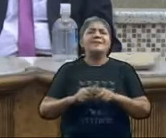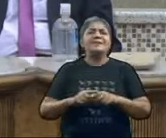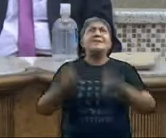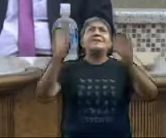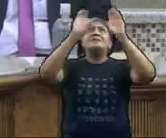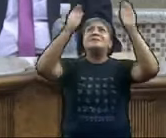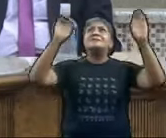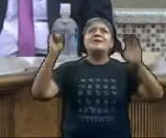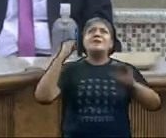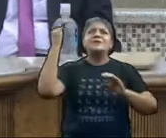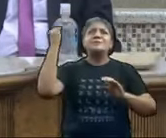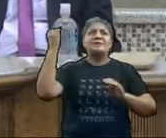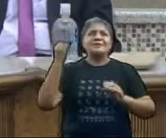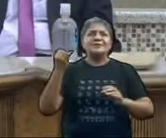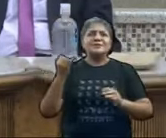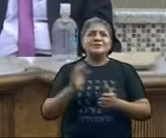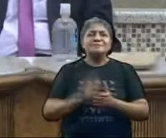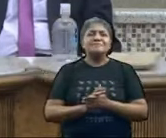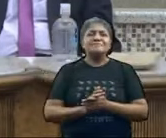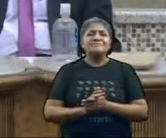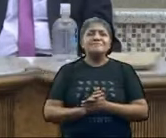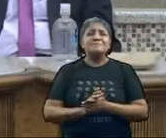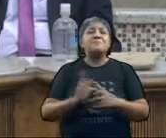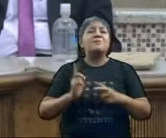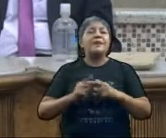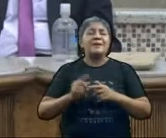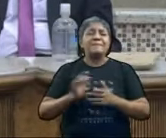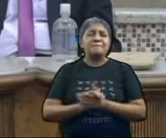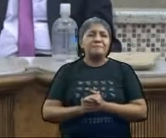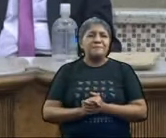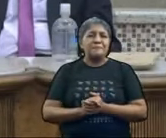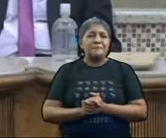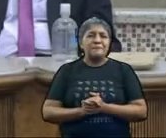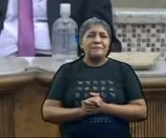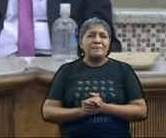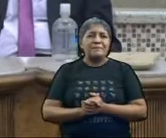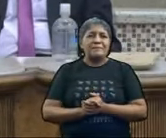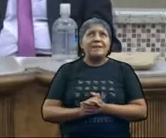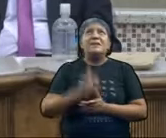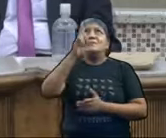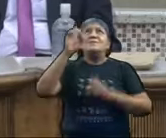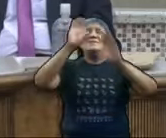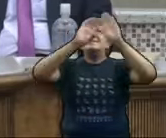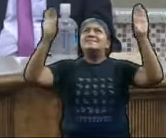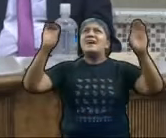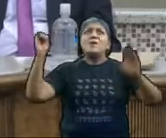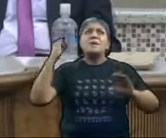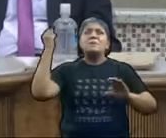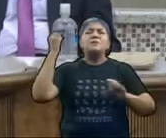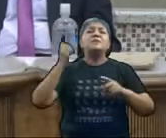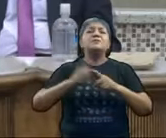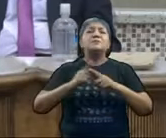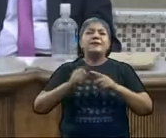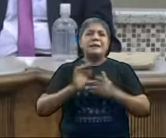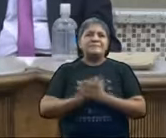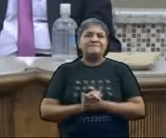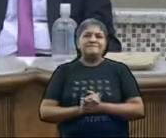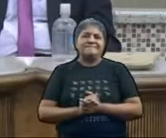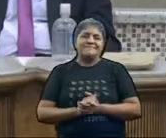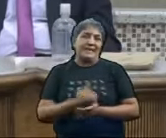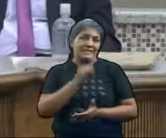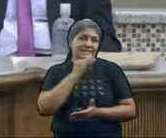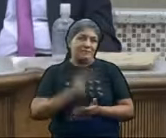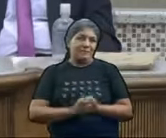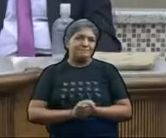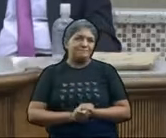importante? Deixe-me dizer para os irmãos o seguinte: esses céus é importante porque no dia em que